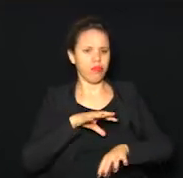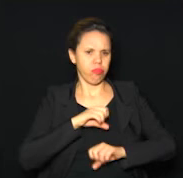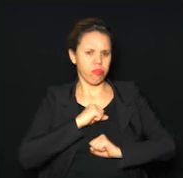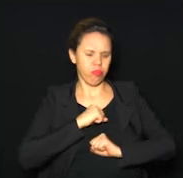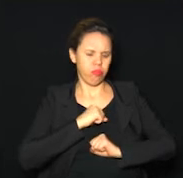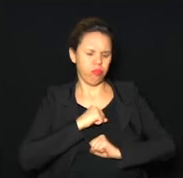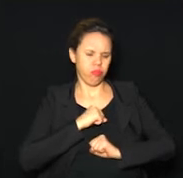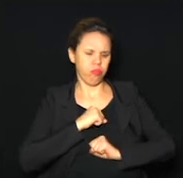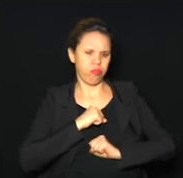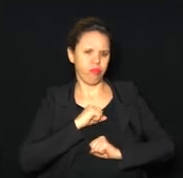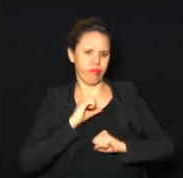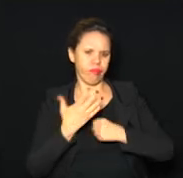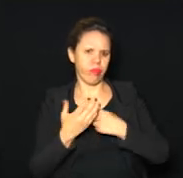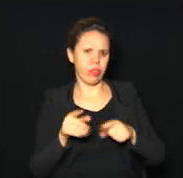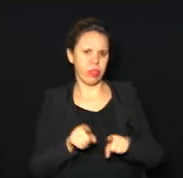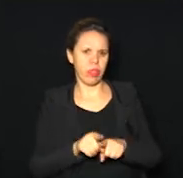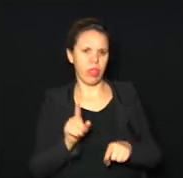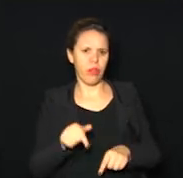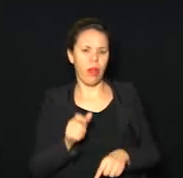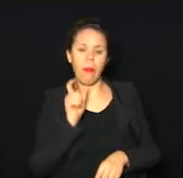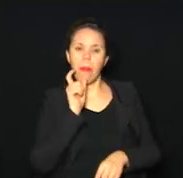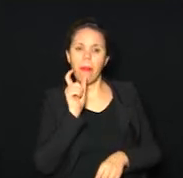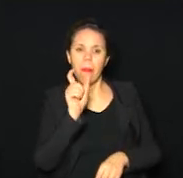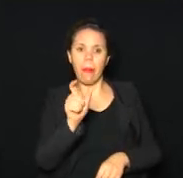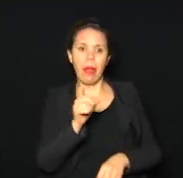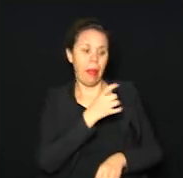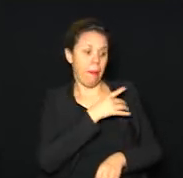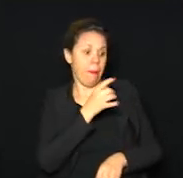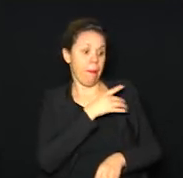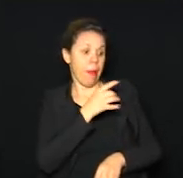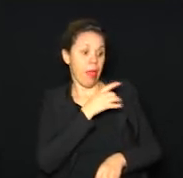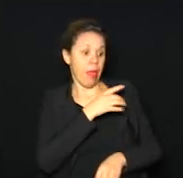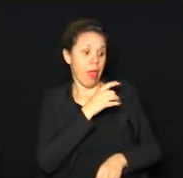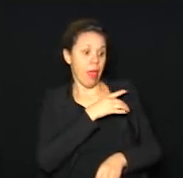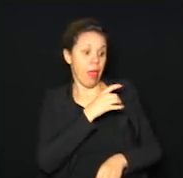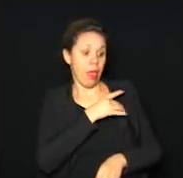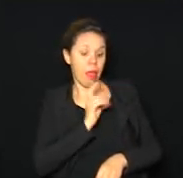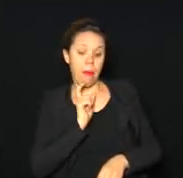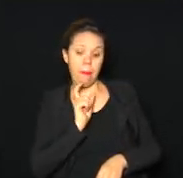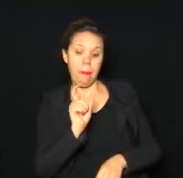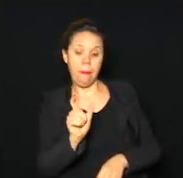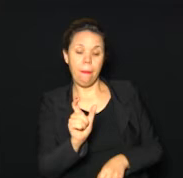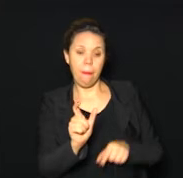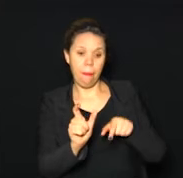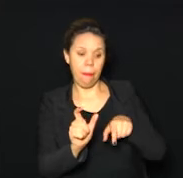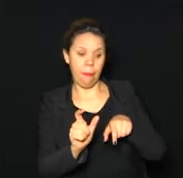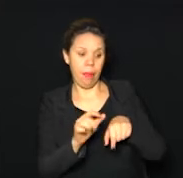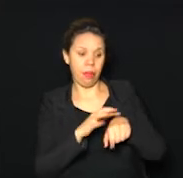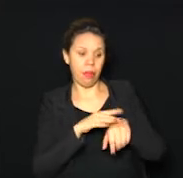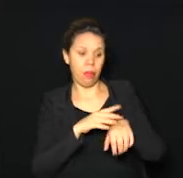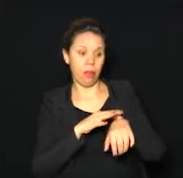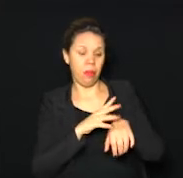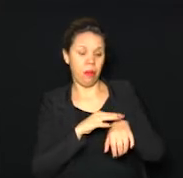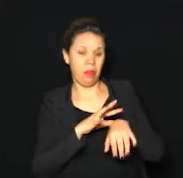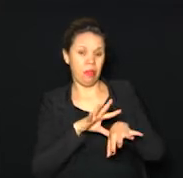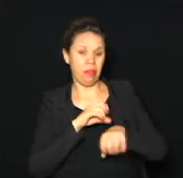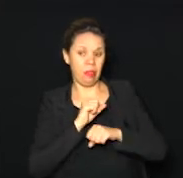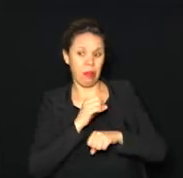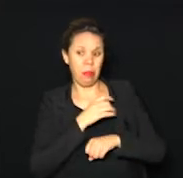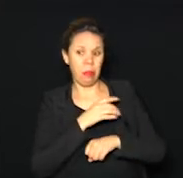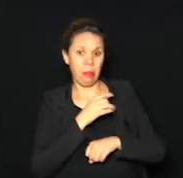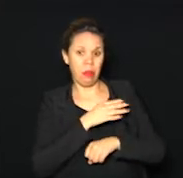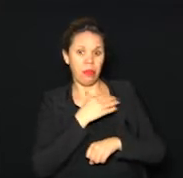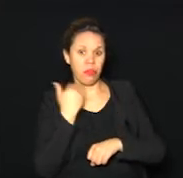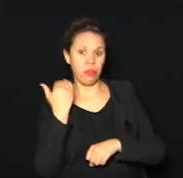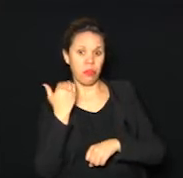com o Covid, que foi a palavra medo. É uma doença que dá medo de morrer